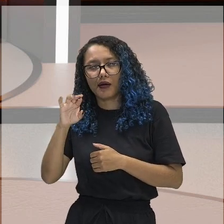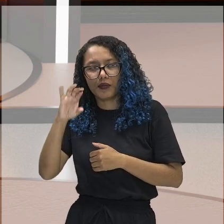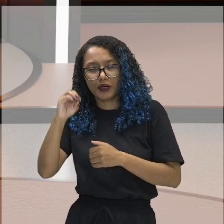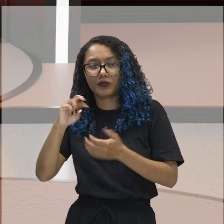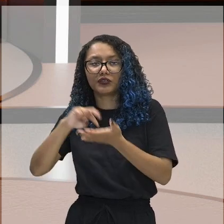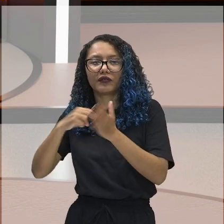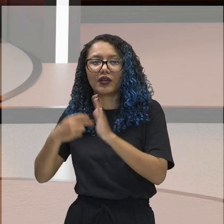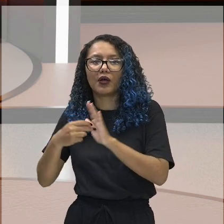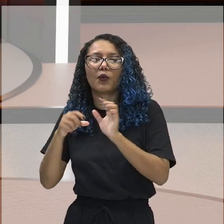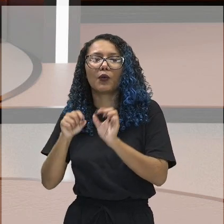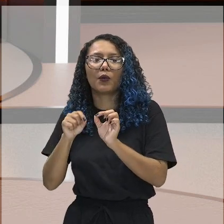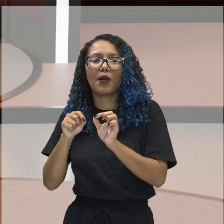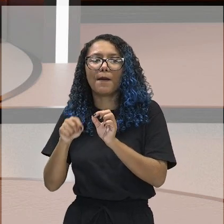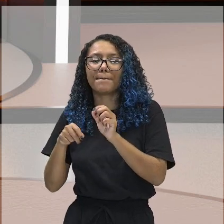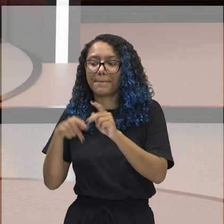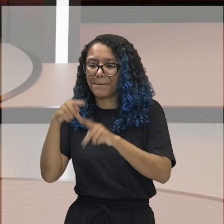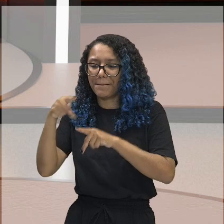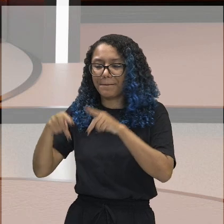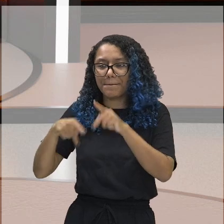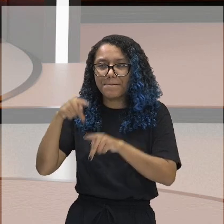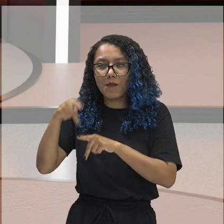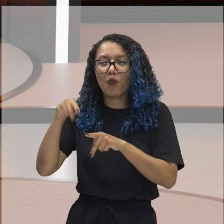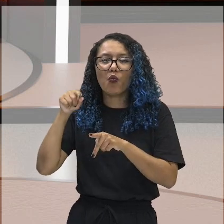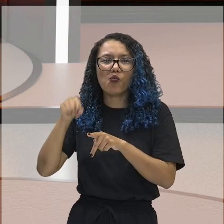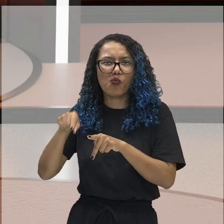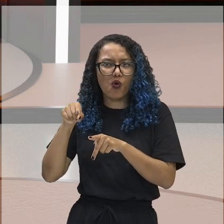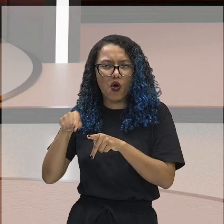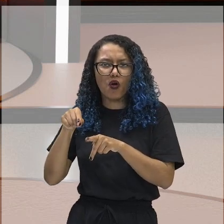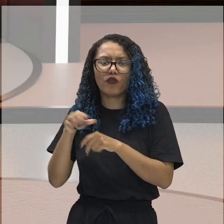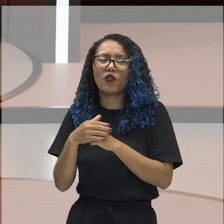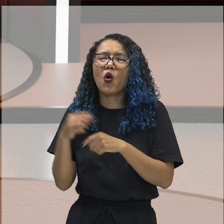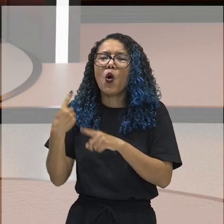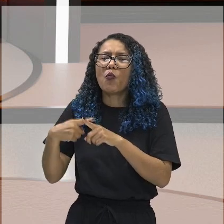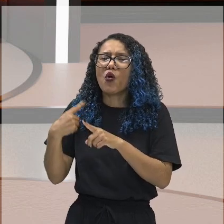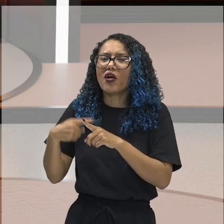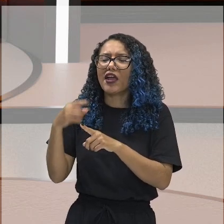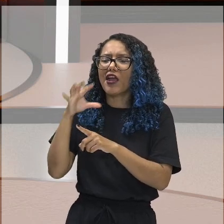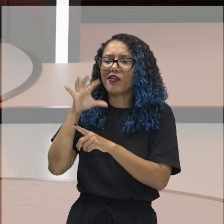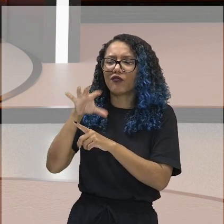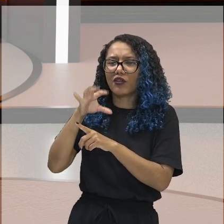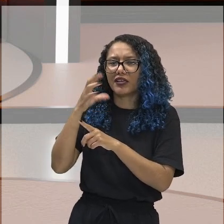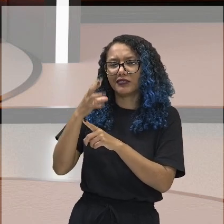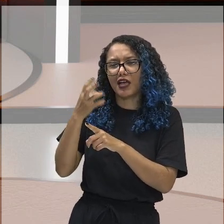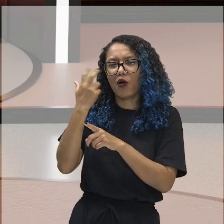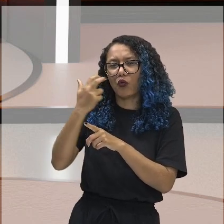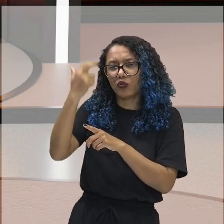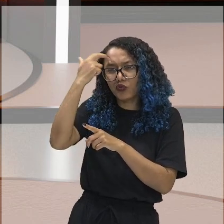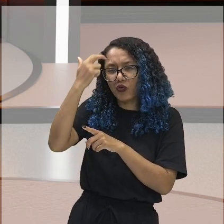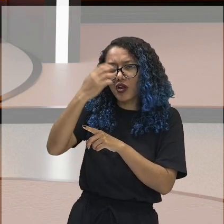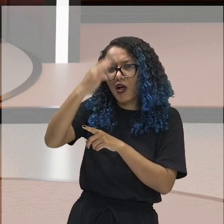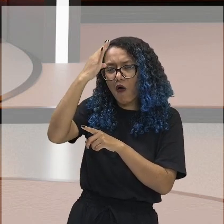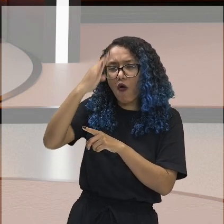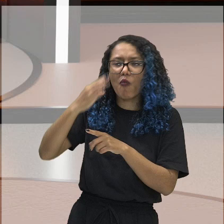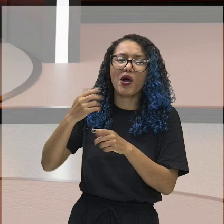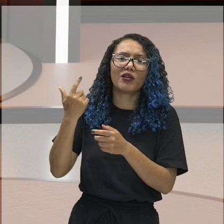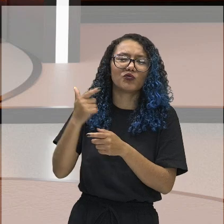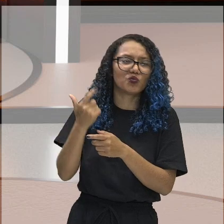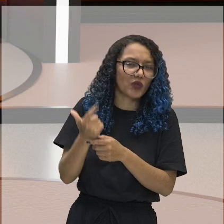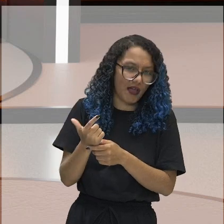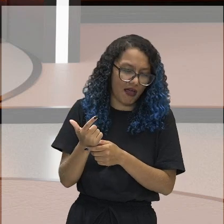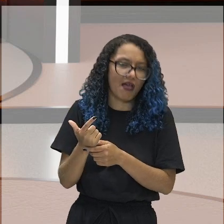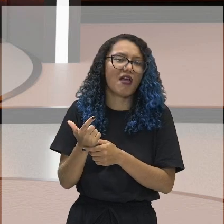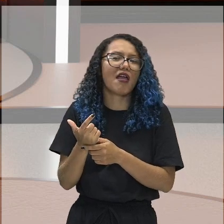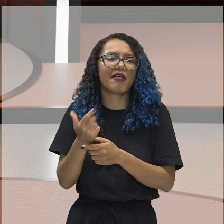se tornam, de certa forma, mais brutos, porque eles não têm, então, essa influência romana, tá? Não tem, então, essa influência da cultura,